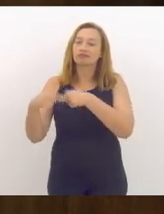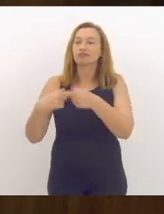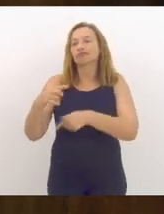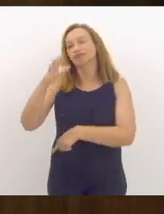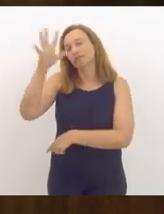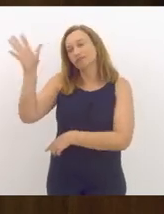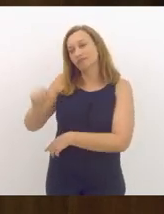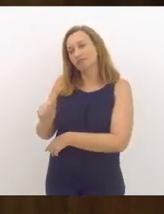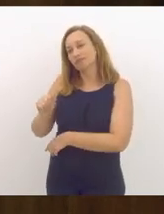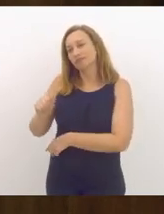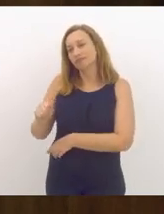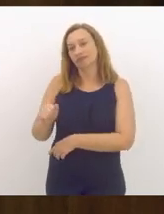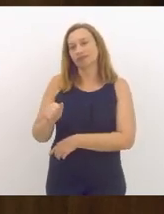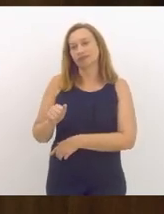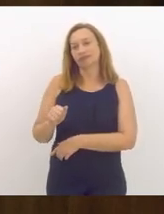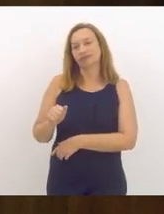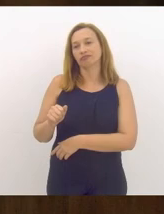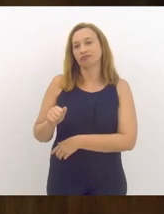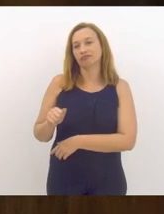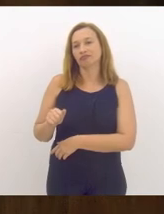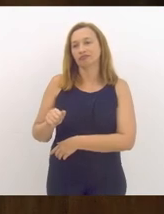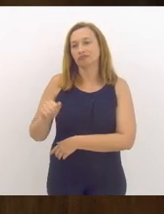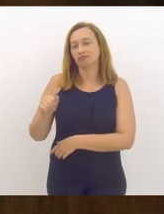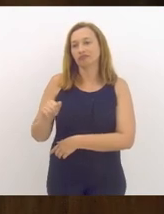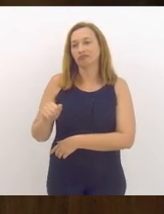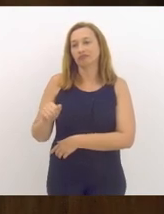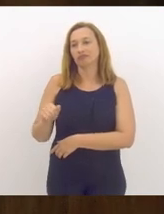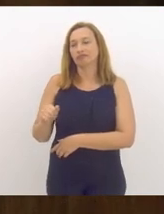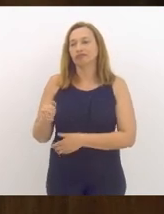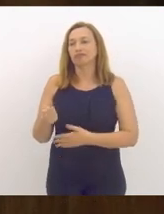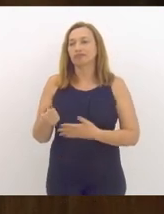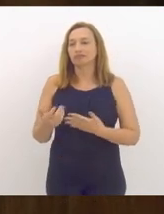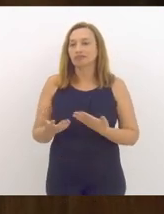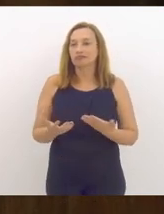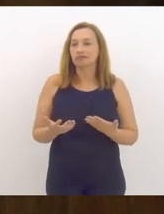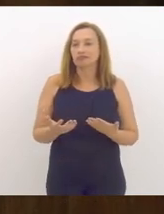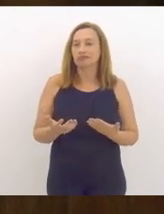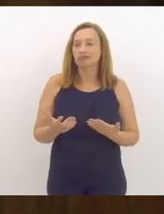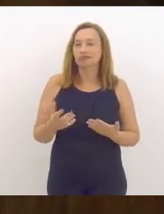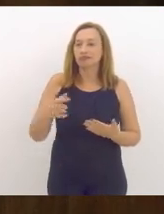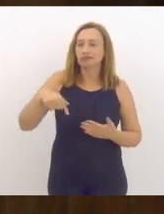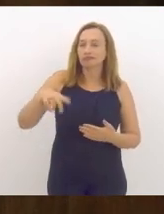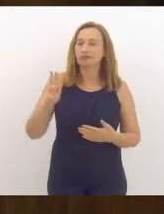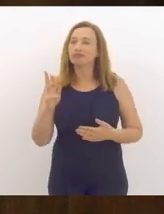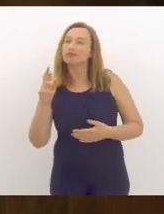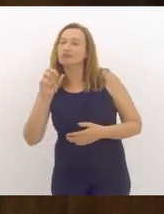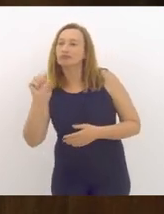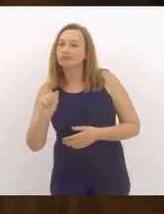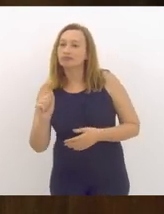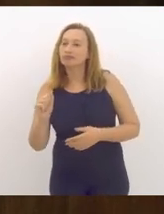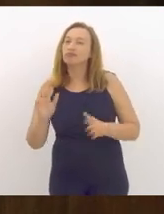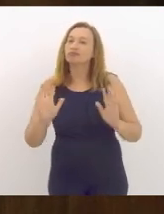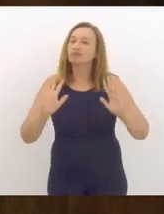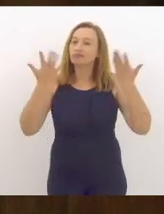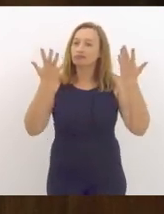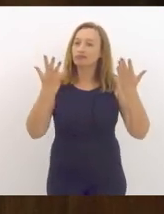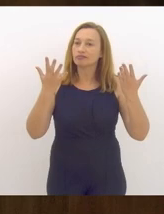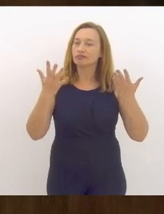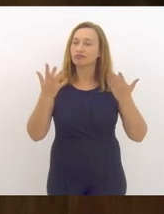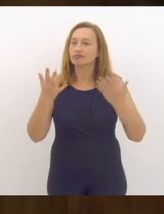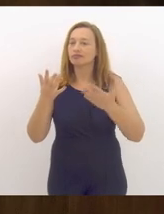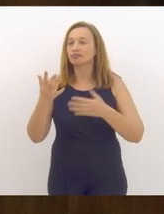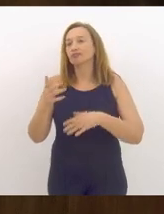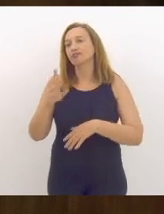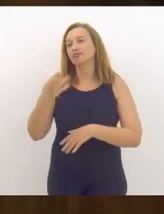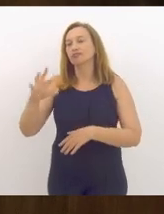Então, o Auré é congraçamento, é quizomba, é de fato uma festa da raça. Foi